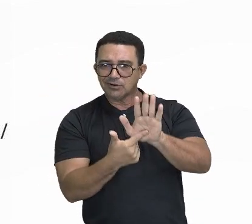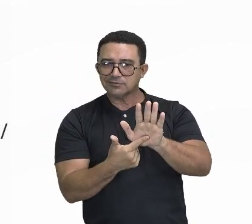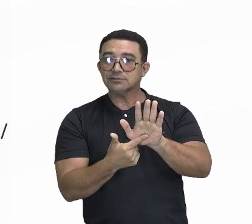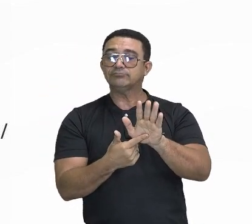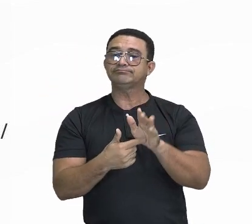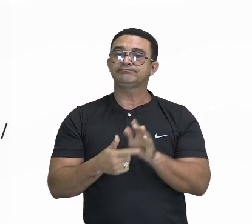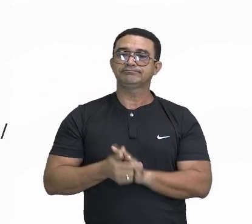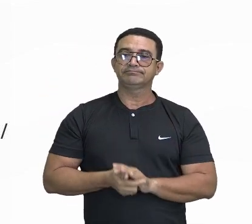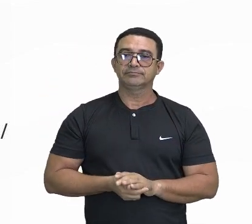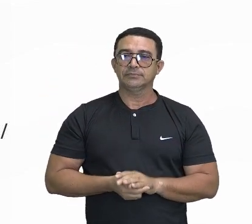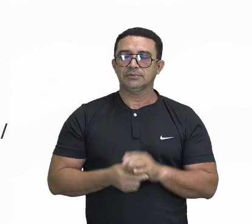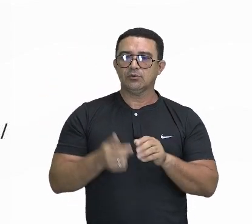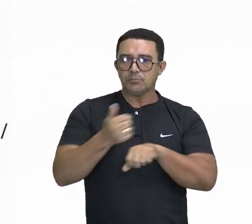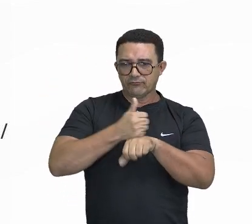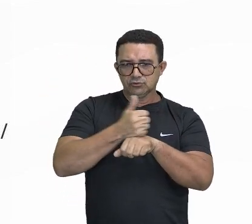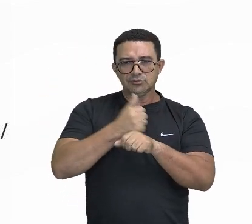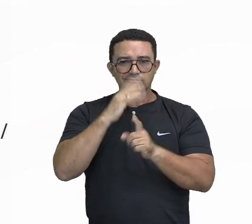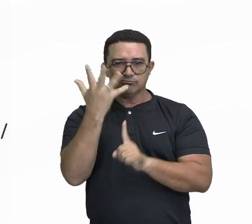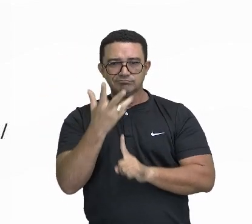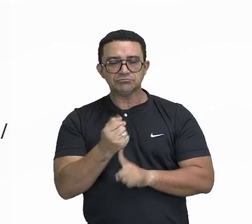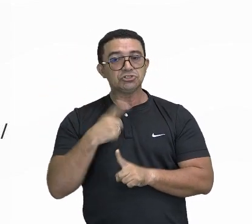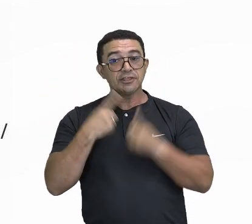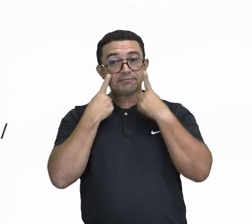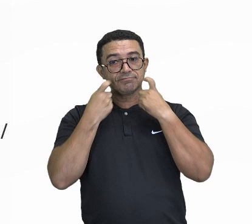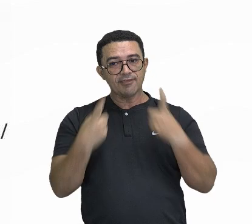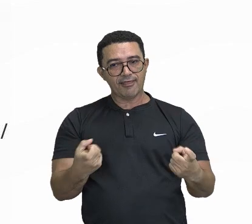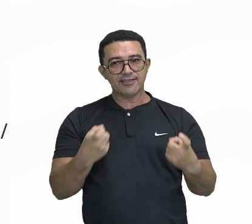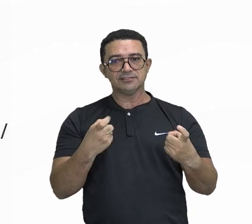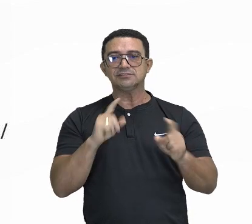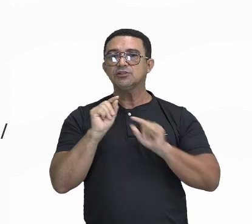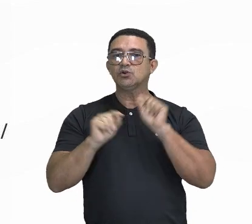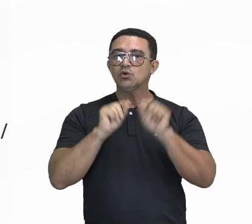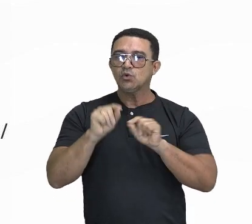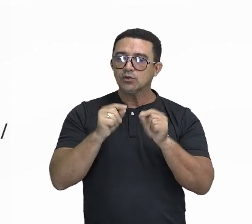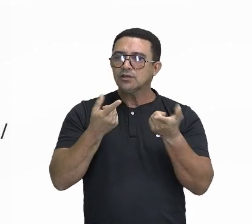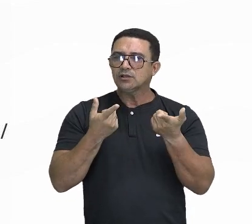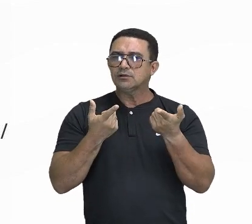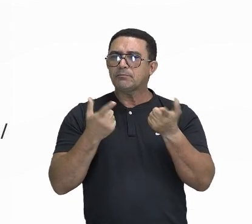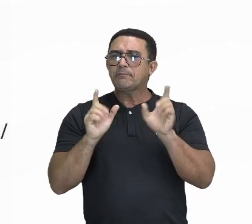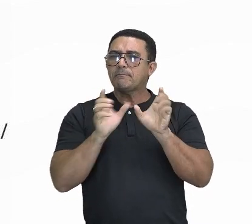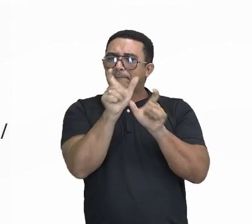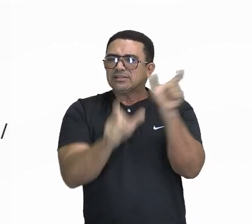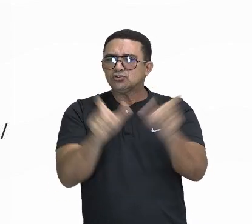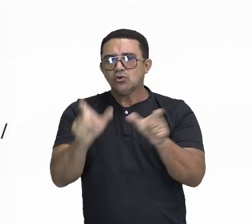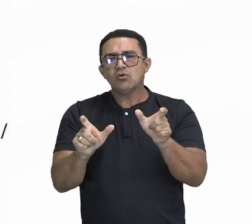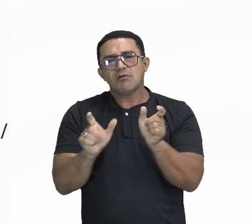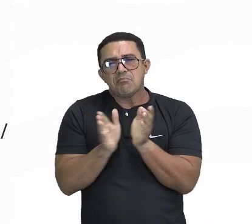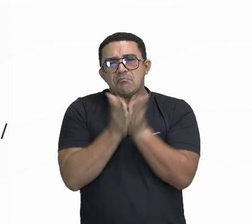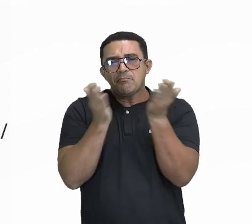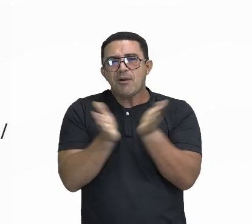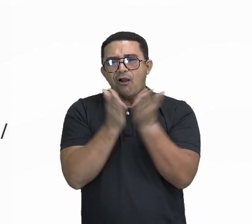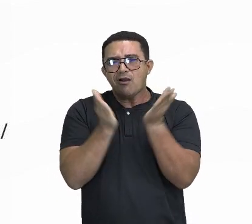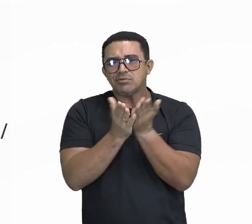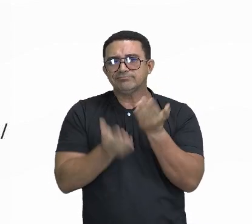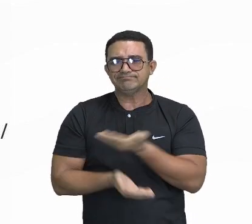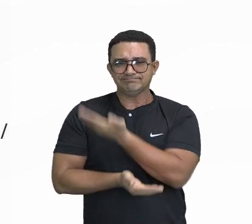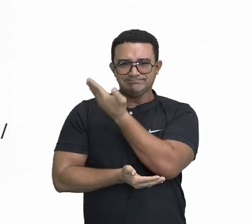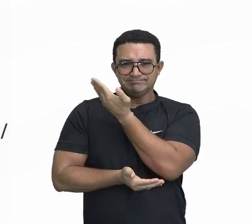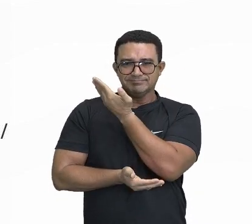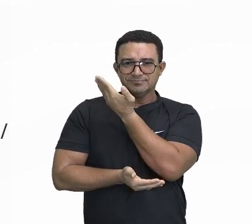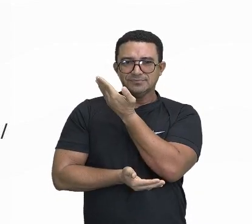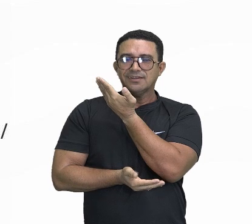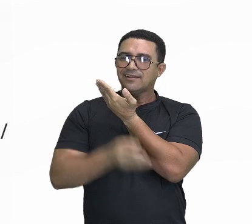Courbet demonstrava interesse e empatia pela parcela mais pobre da população, como vocês estão vendo aí, a